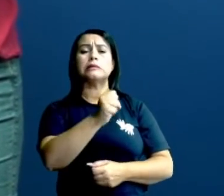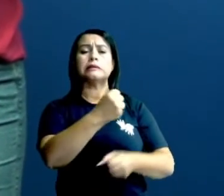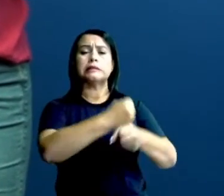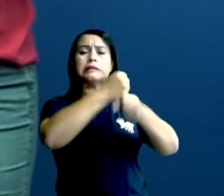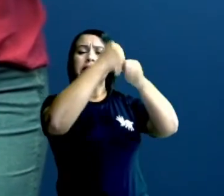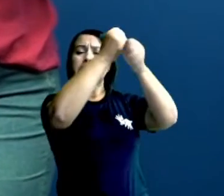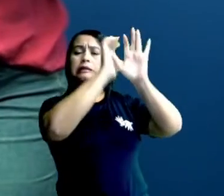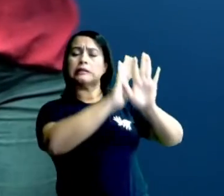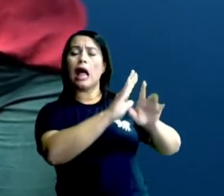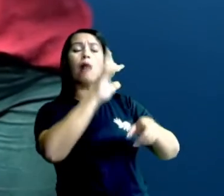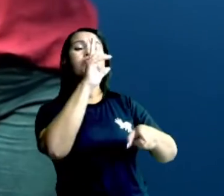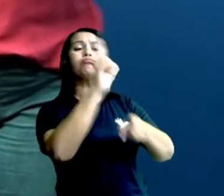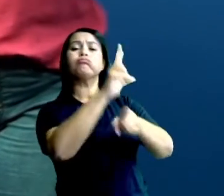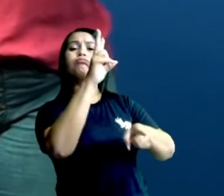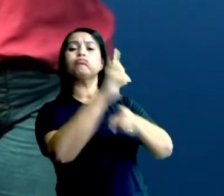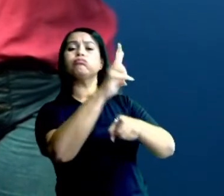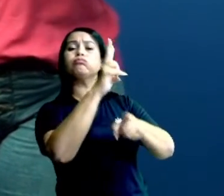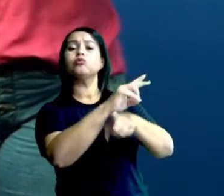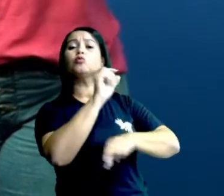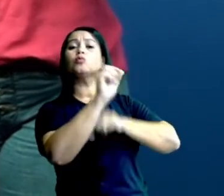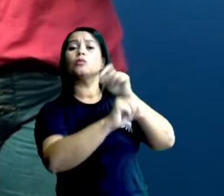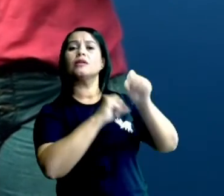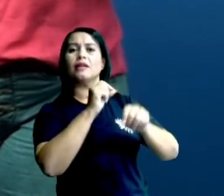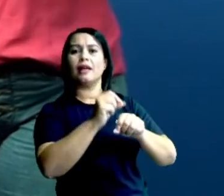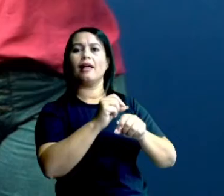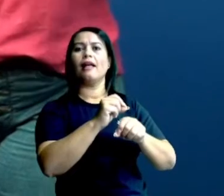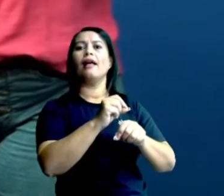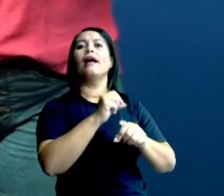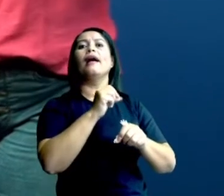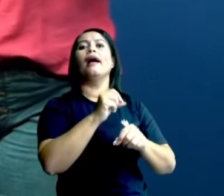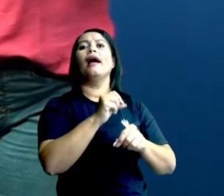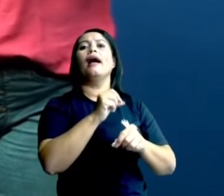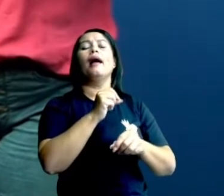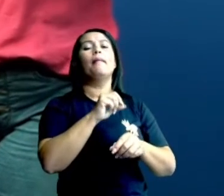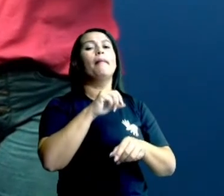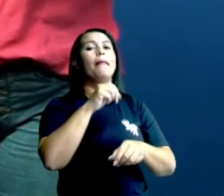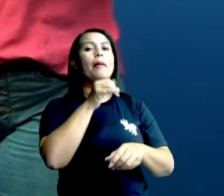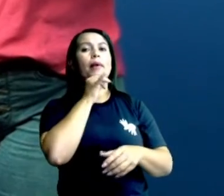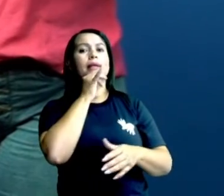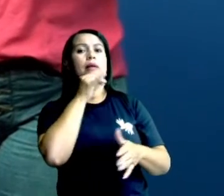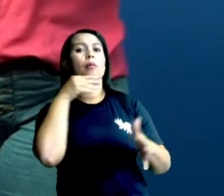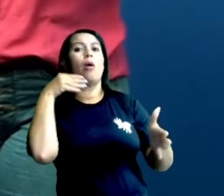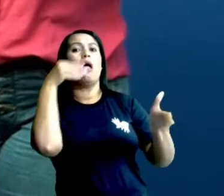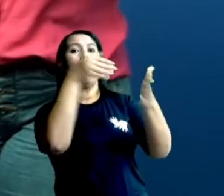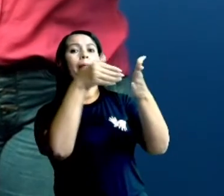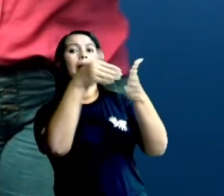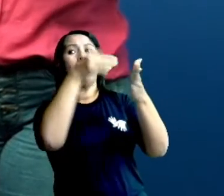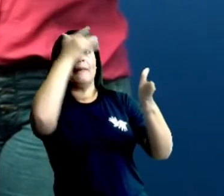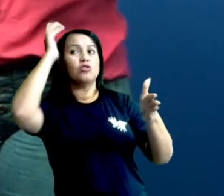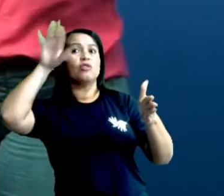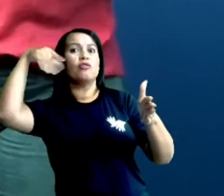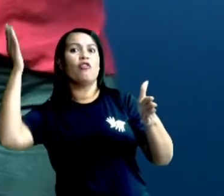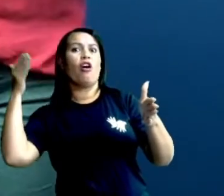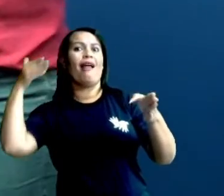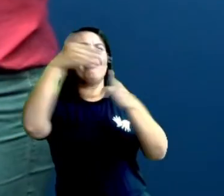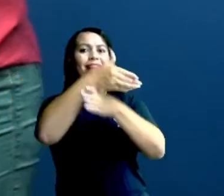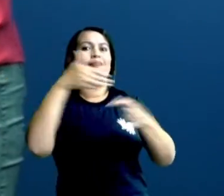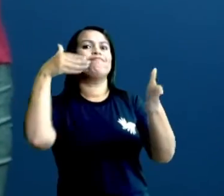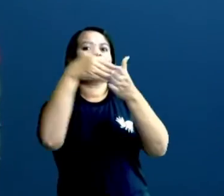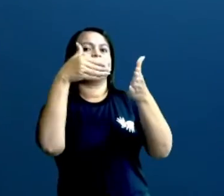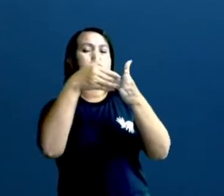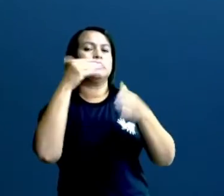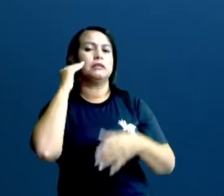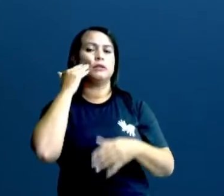defender o território a partir de qualquer invasão da oposição, de outras pessoas que vinham de fora,